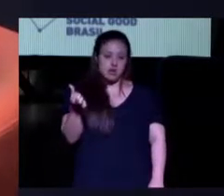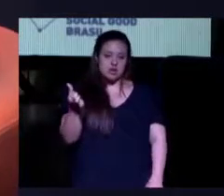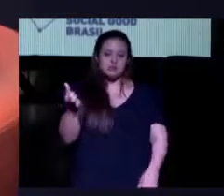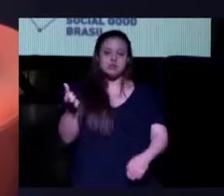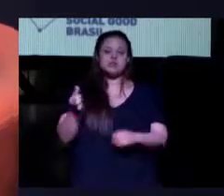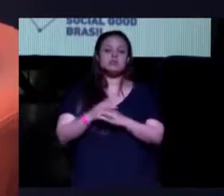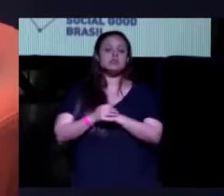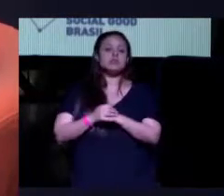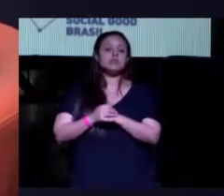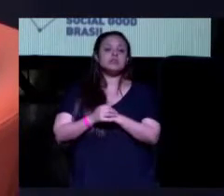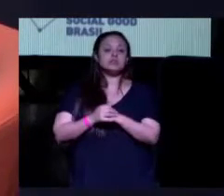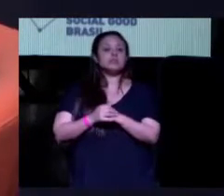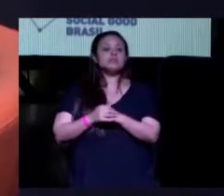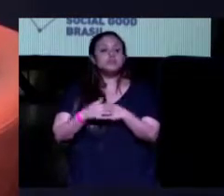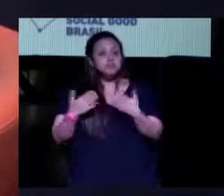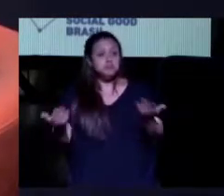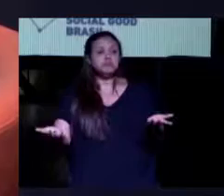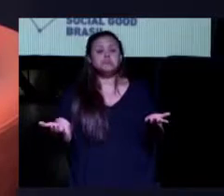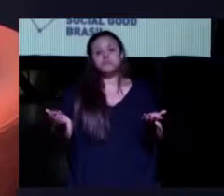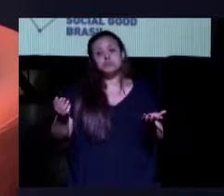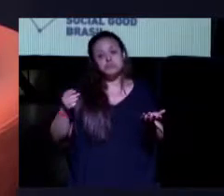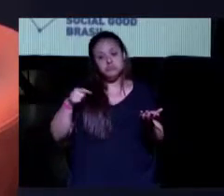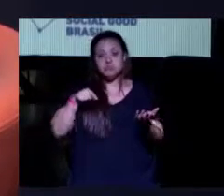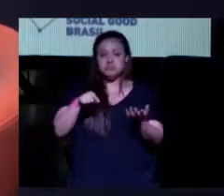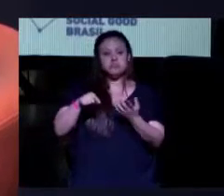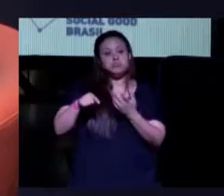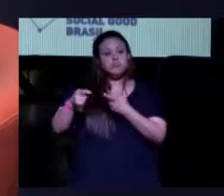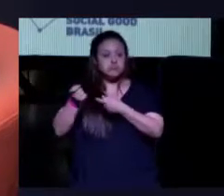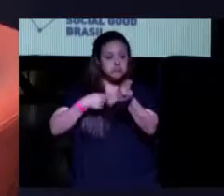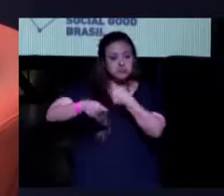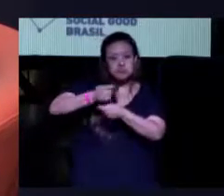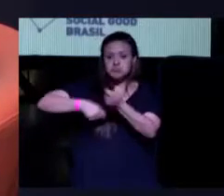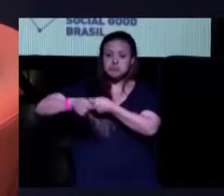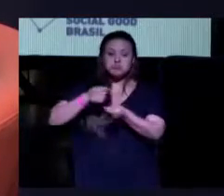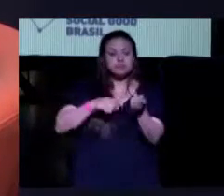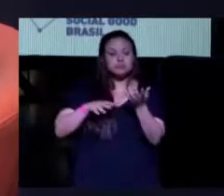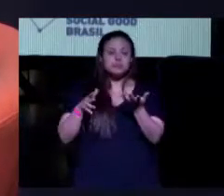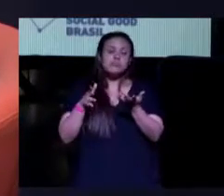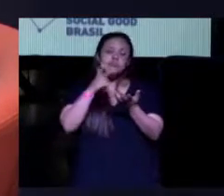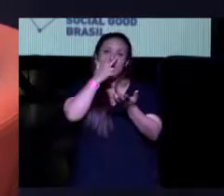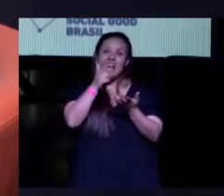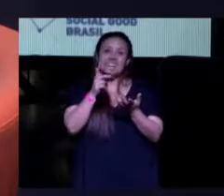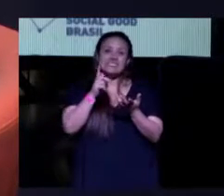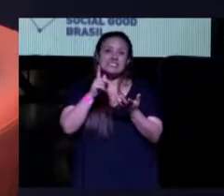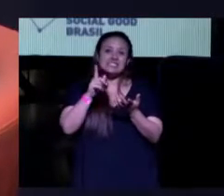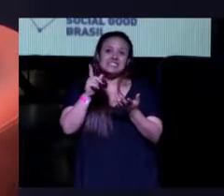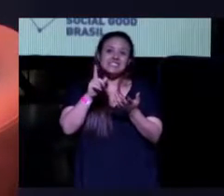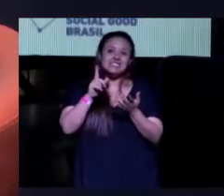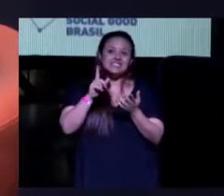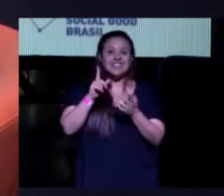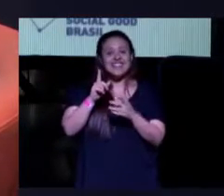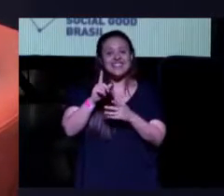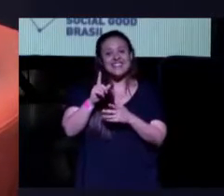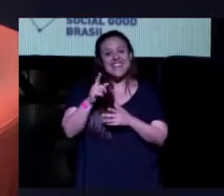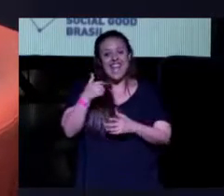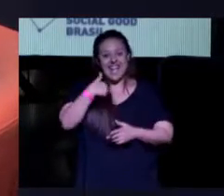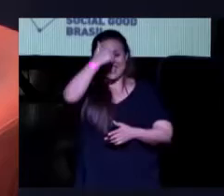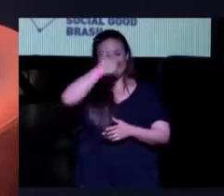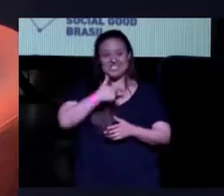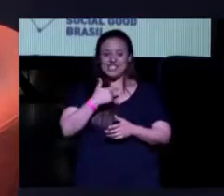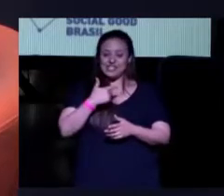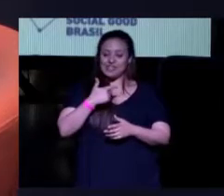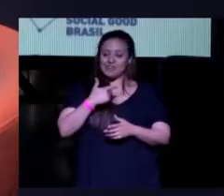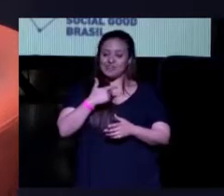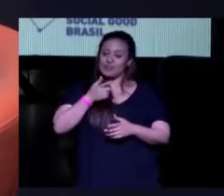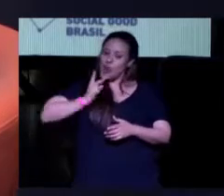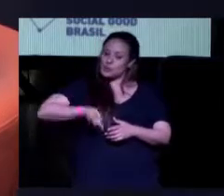mega enxuta, o que permite com que a gente não precise, entre aspas, se vender para pagar as contas. E o